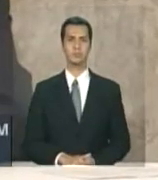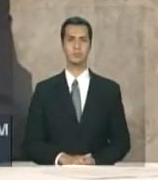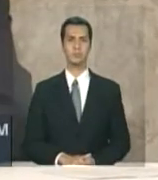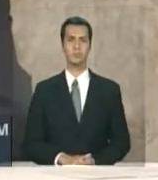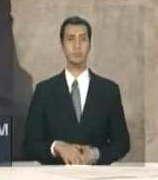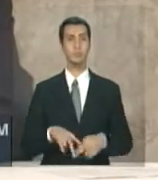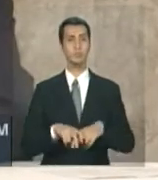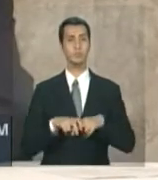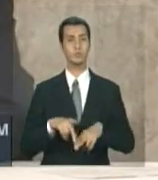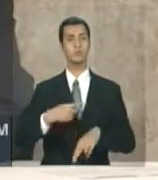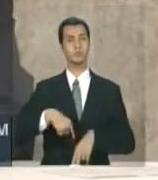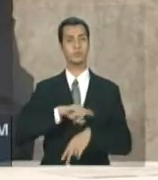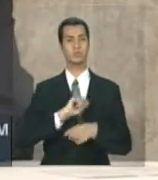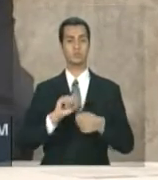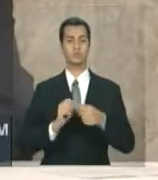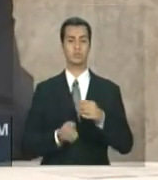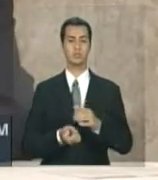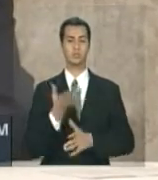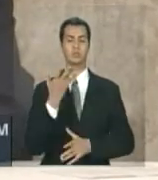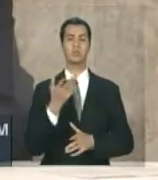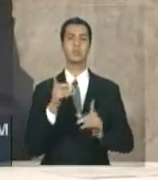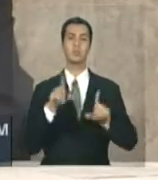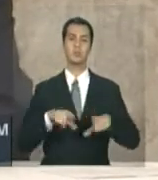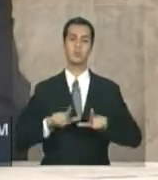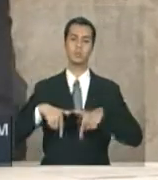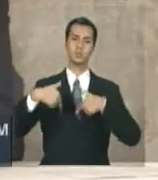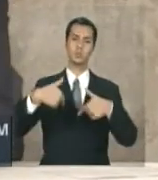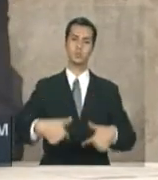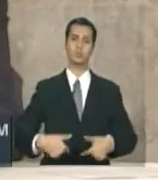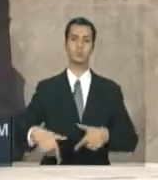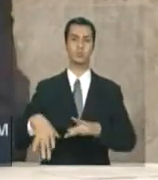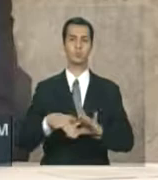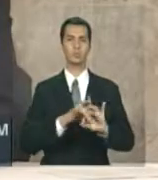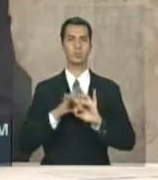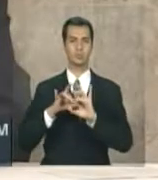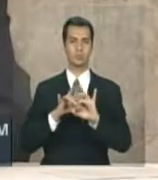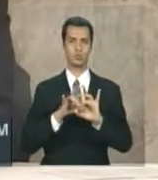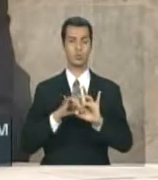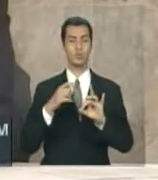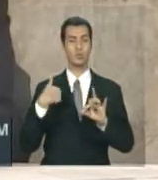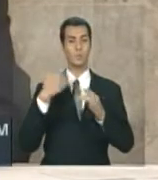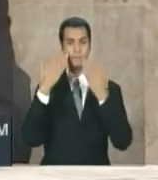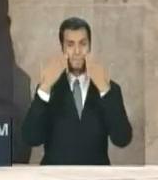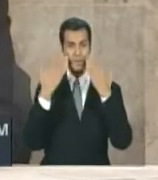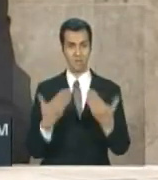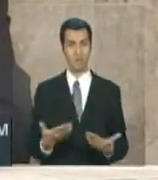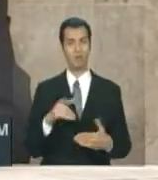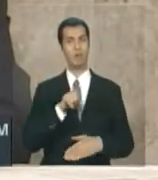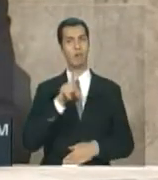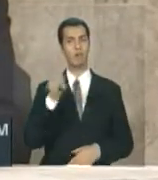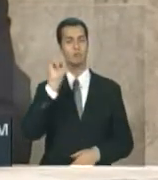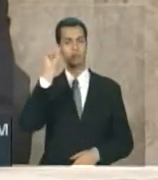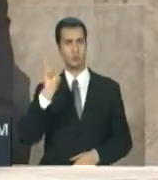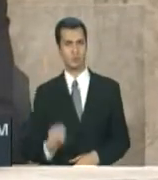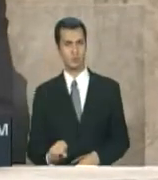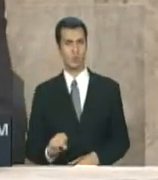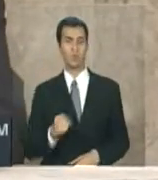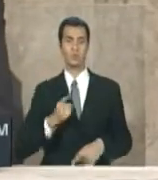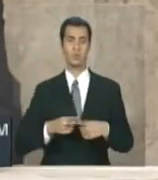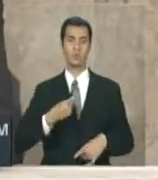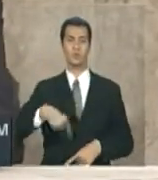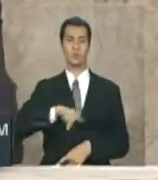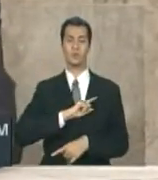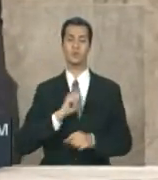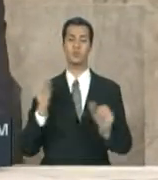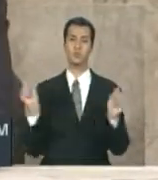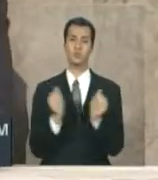constituiu esse esforço conjunto do governo federal, presencialmente lá no sul do país, para construir junto